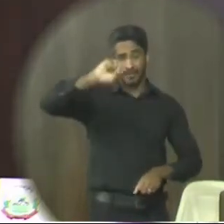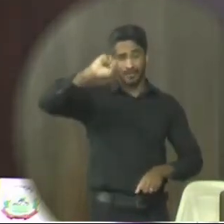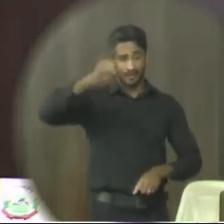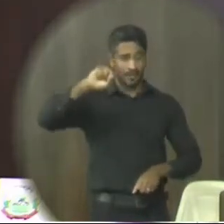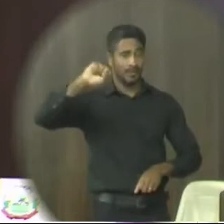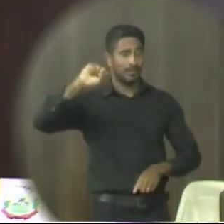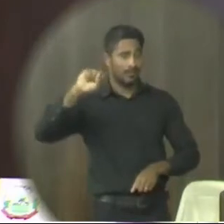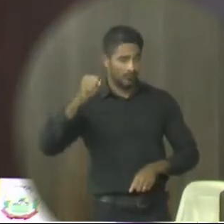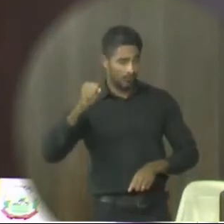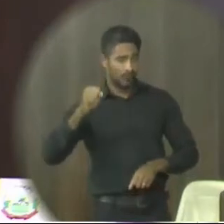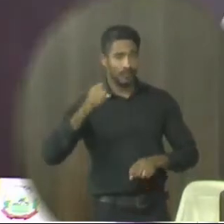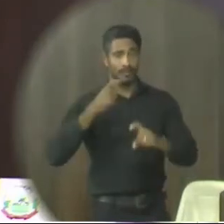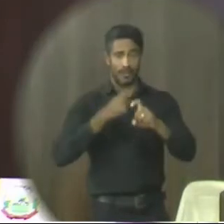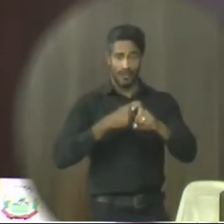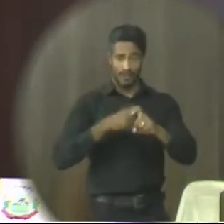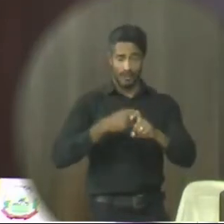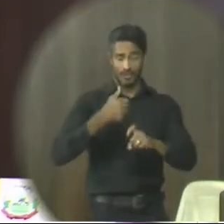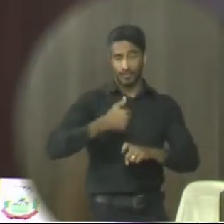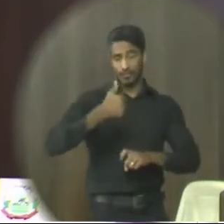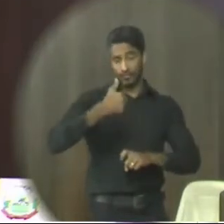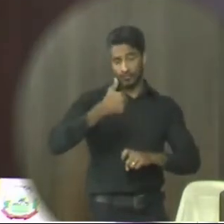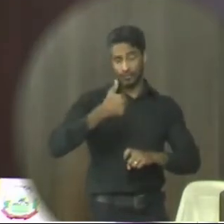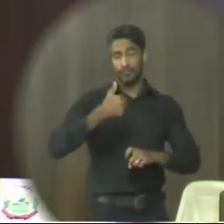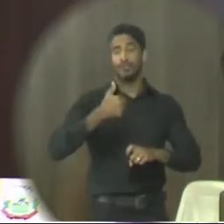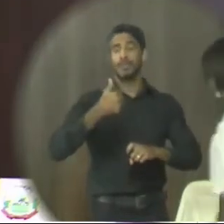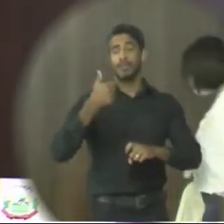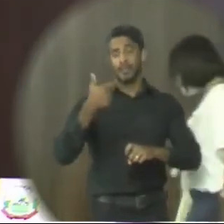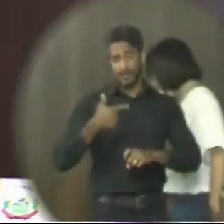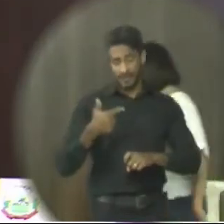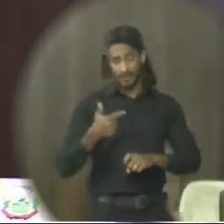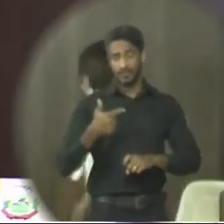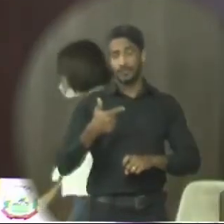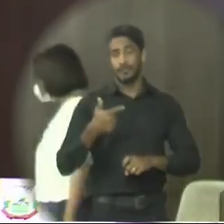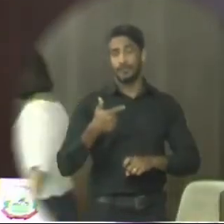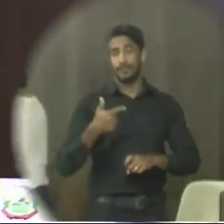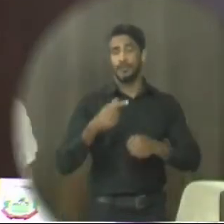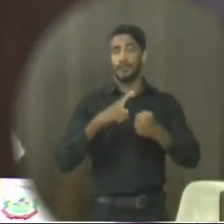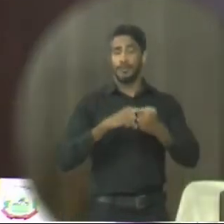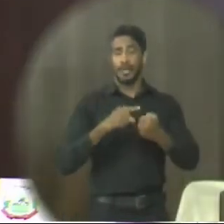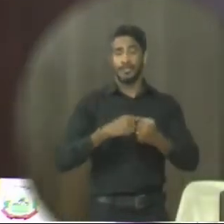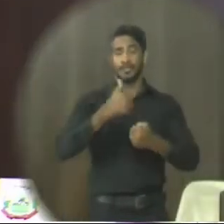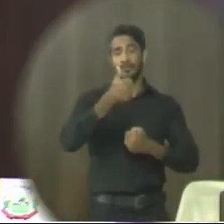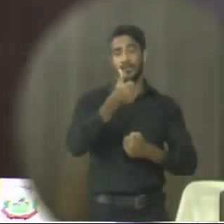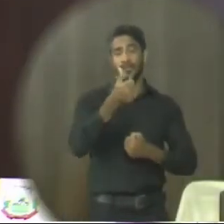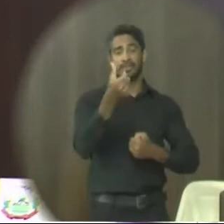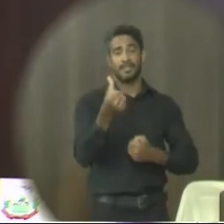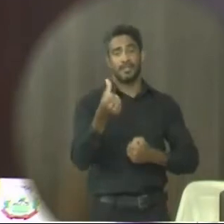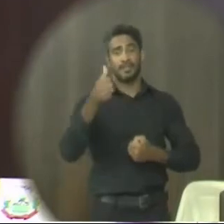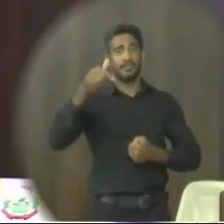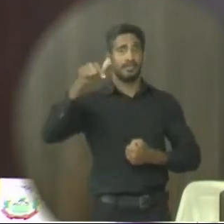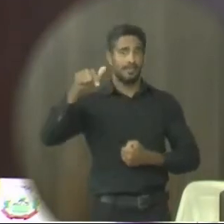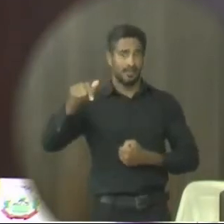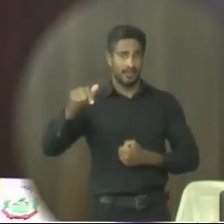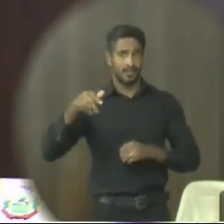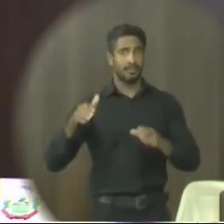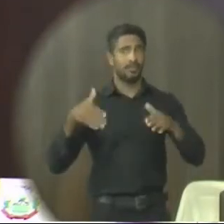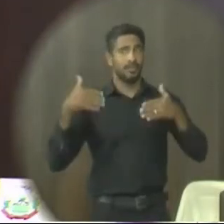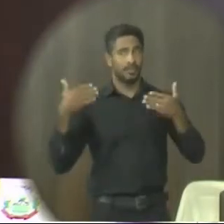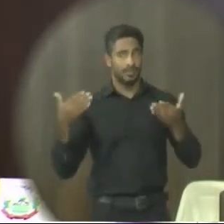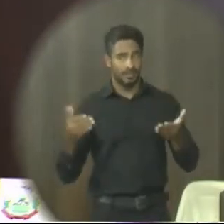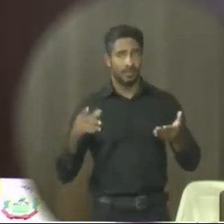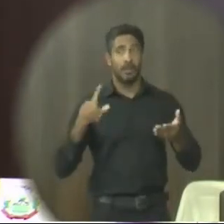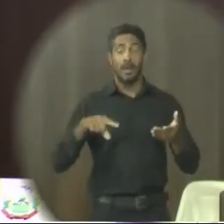sentido, inciso 1 e 2º do artigo 167. Portanto,